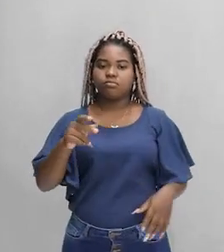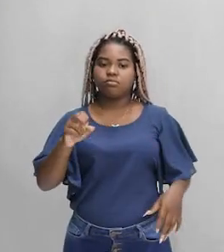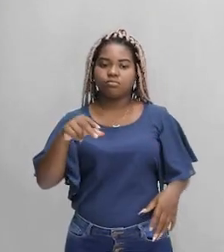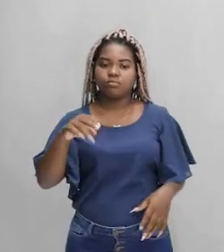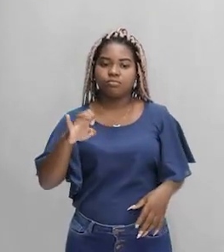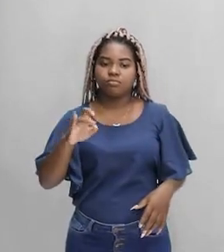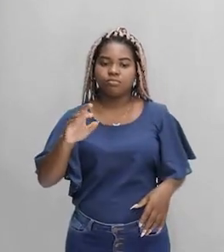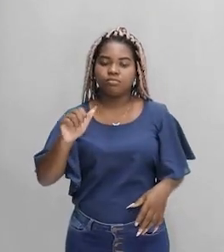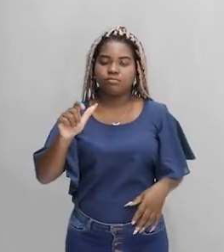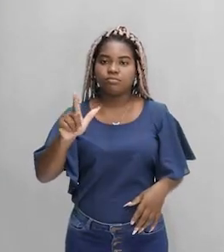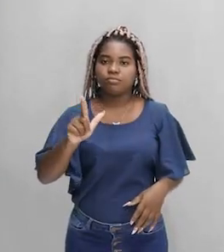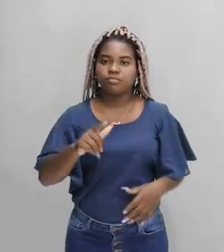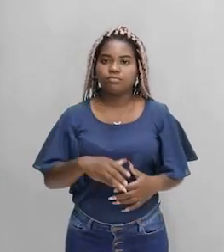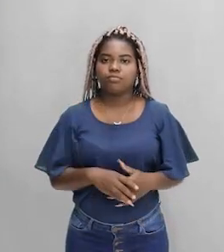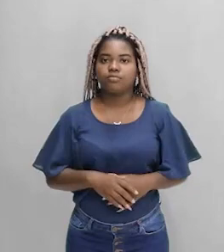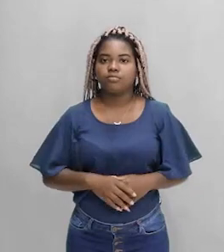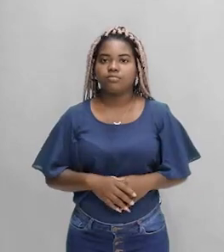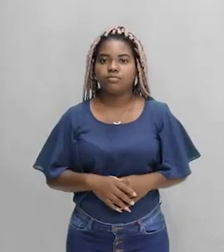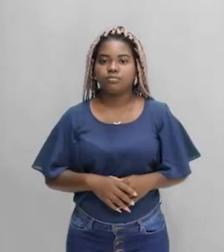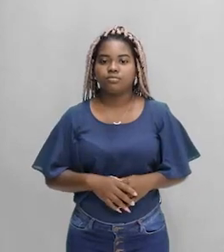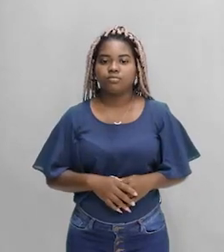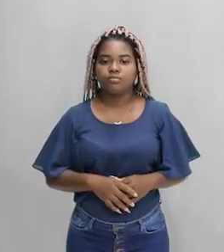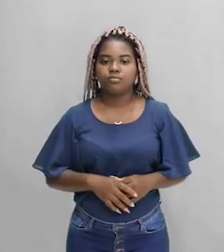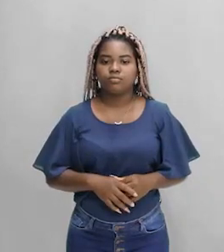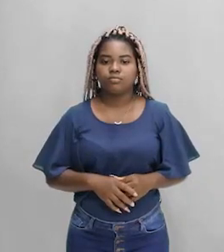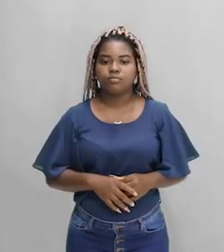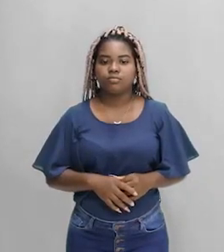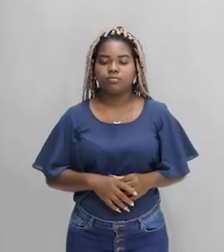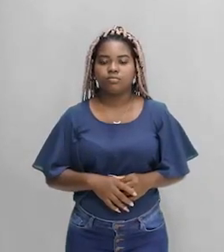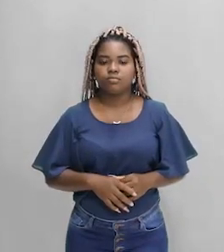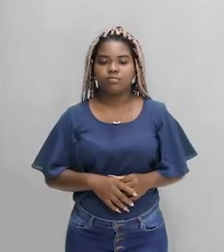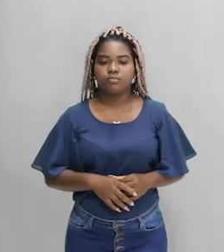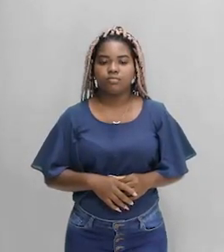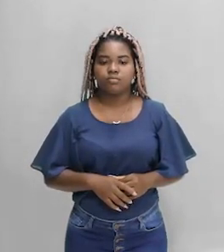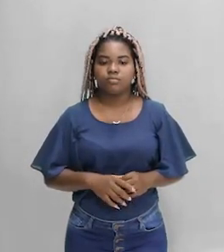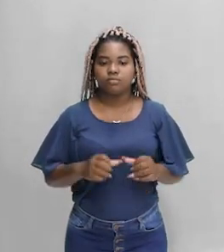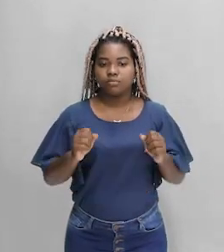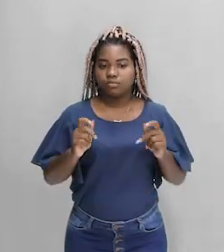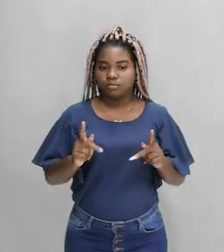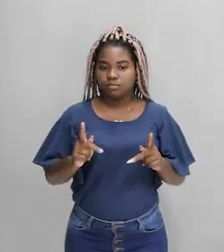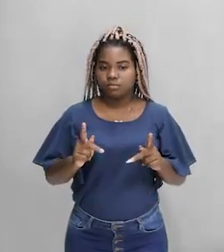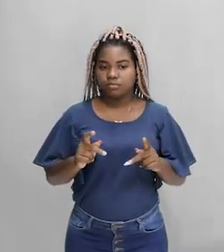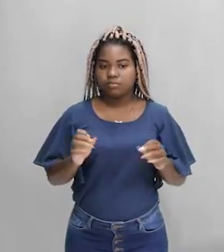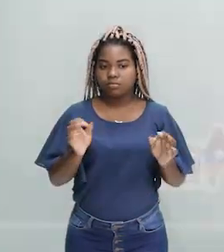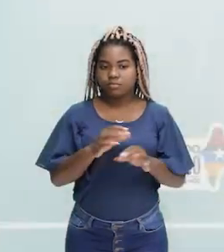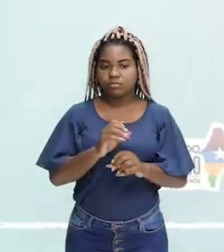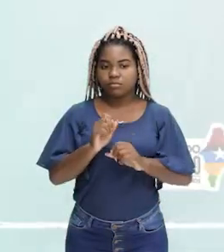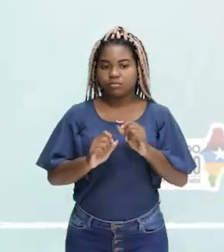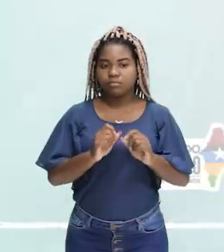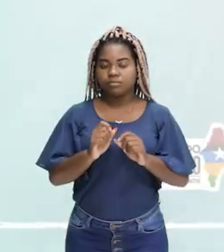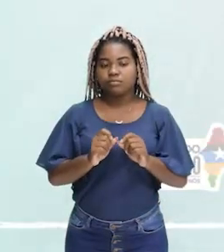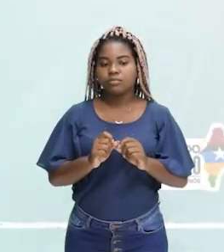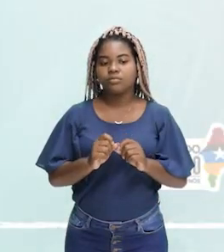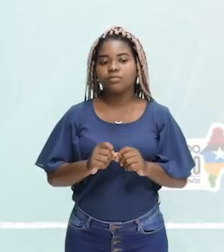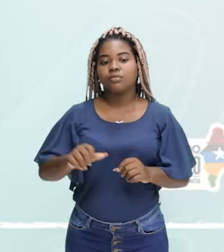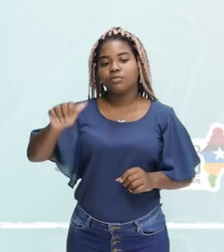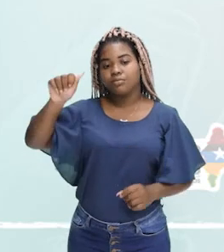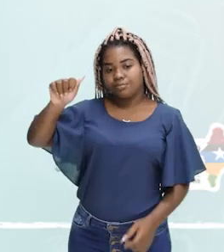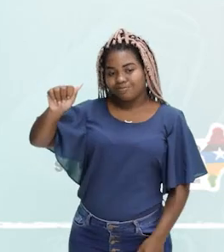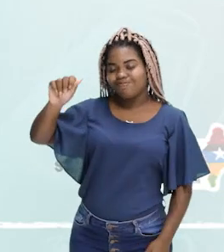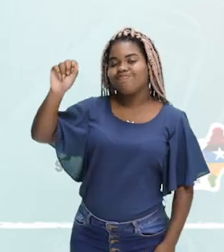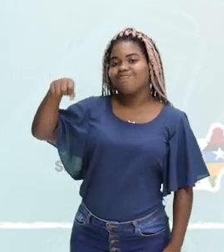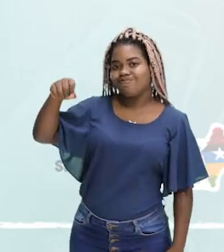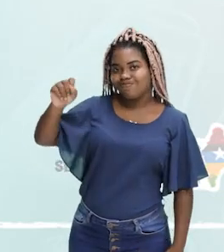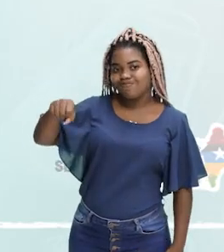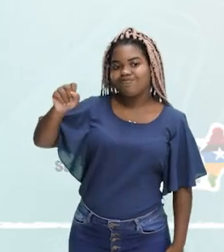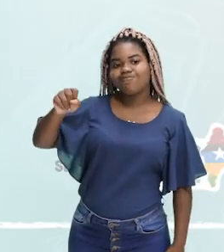a lei de formação que corresponde a uma função exponencial. O que a gente conclui com isso aí? Nós concluímos que a letra A,